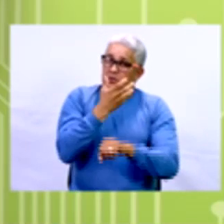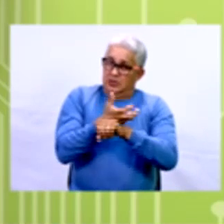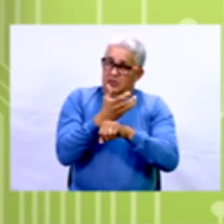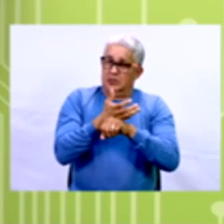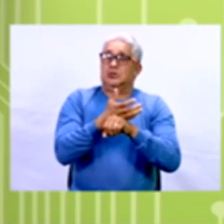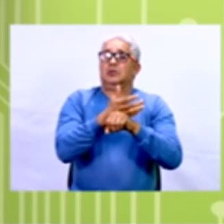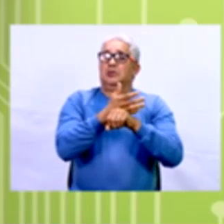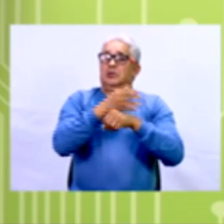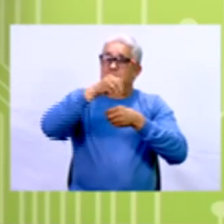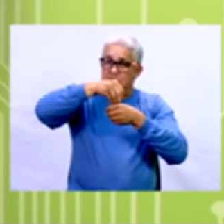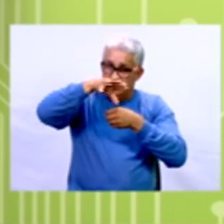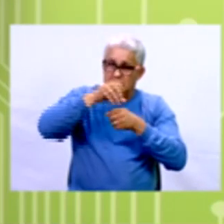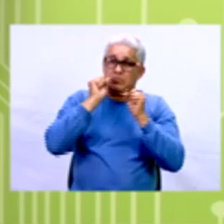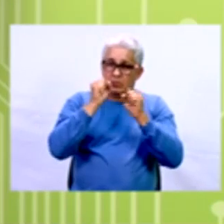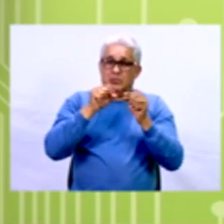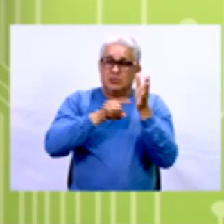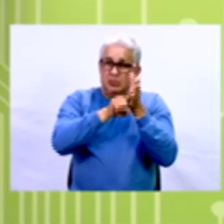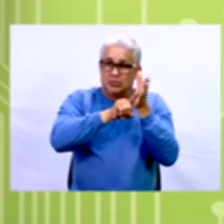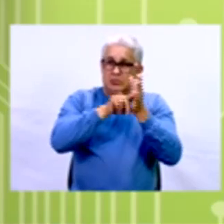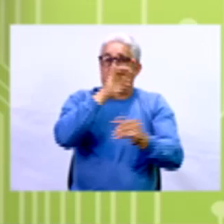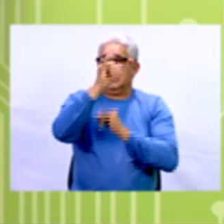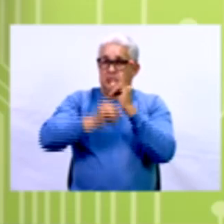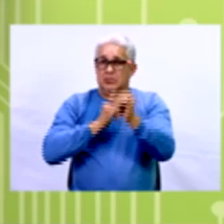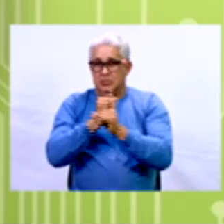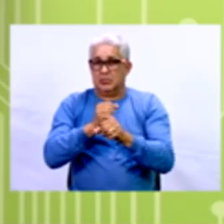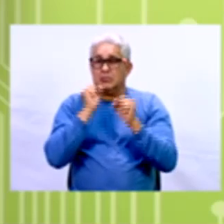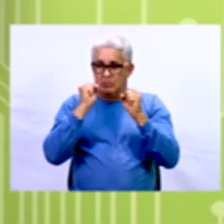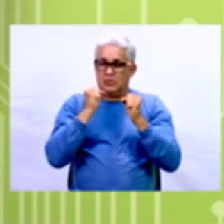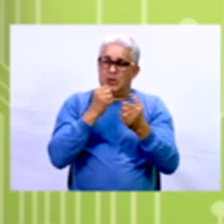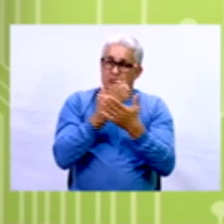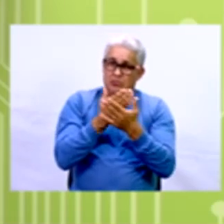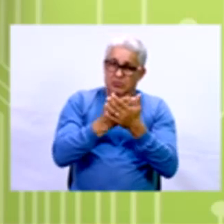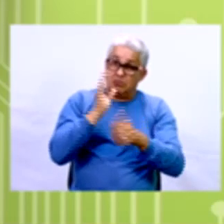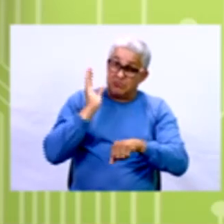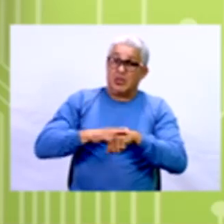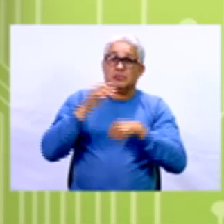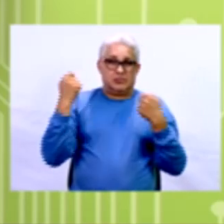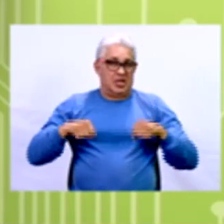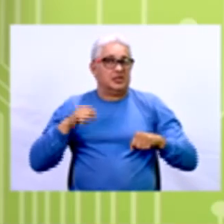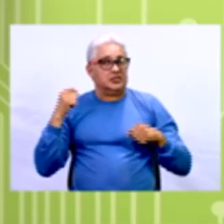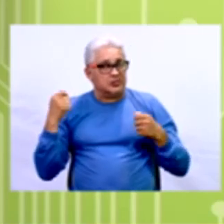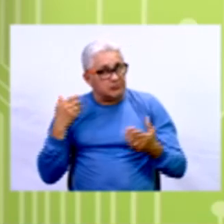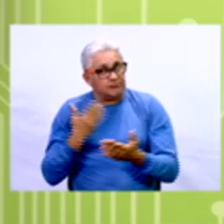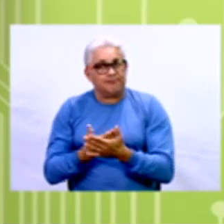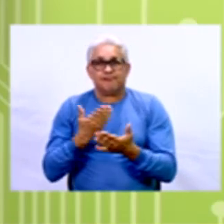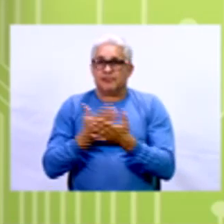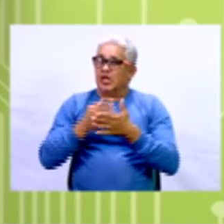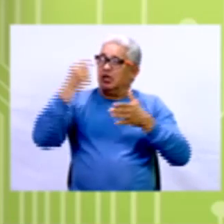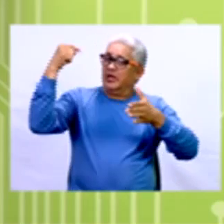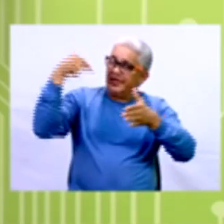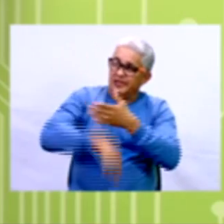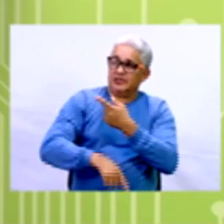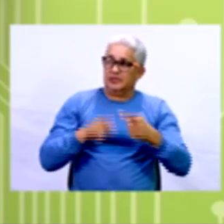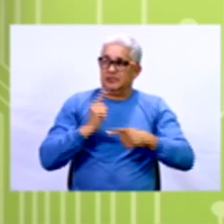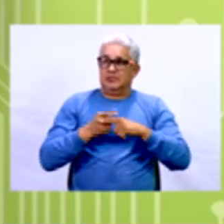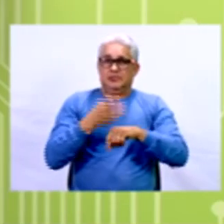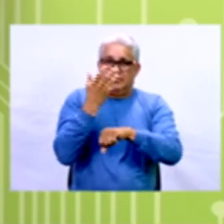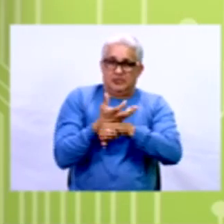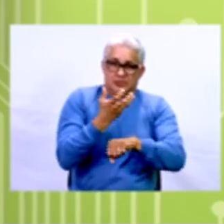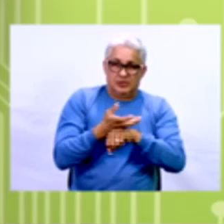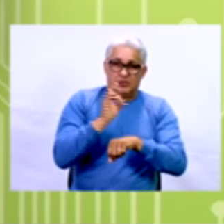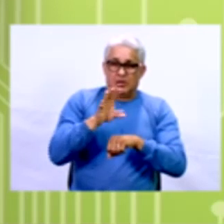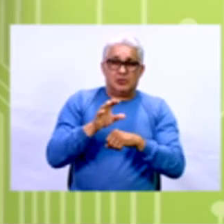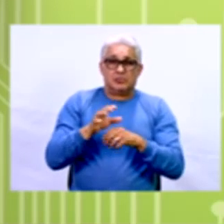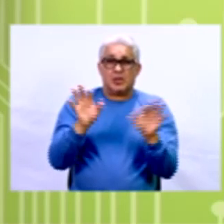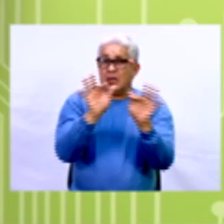conteúdo, pode pesquisar na internet, pode estudar mais, tem que estudar muito mais profundo, porque a disciplina ela só traz